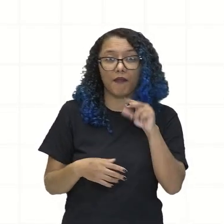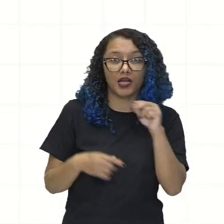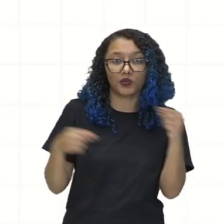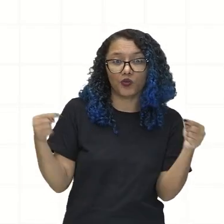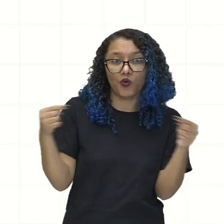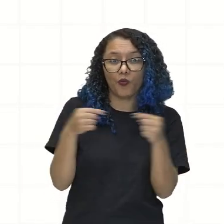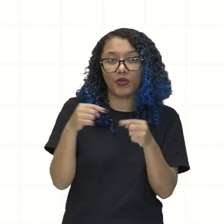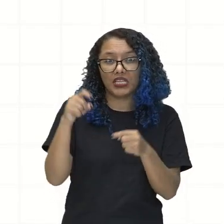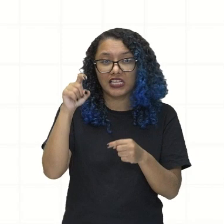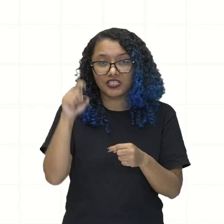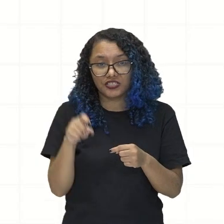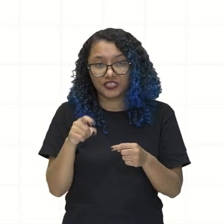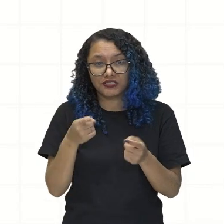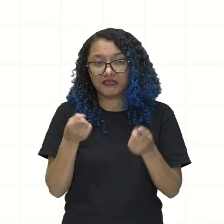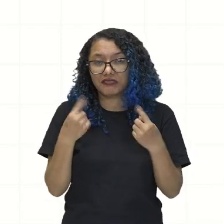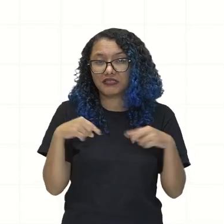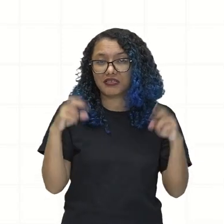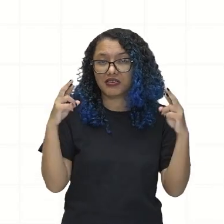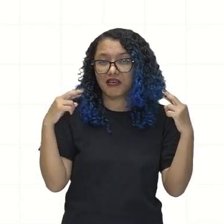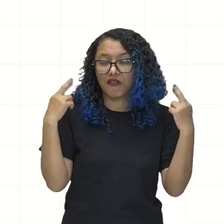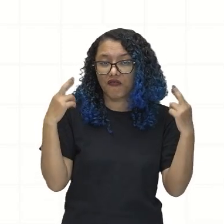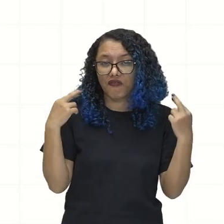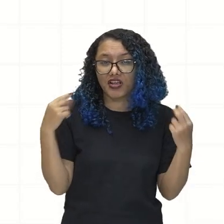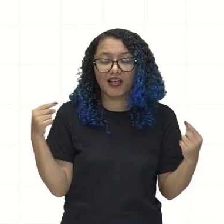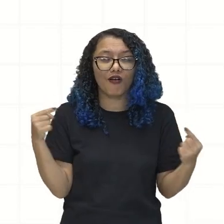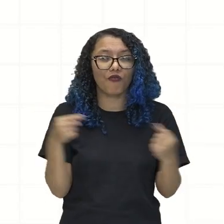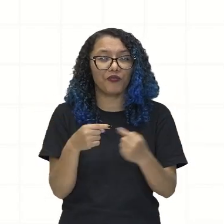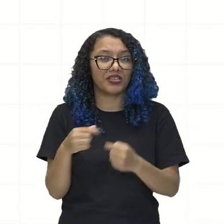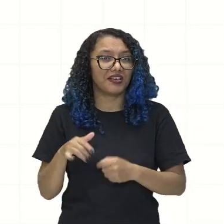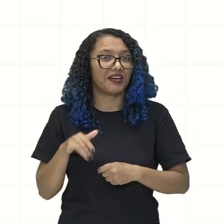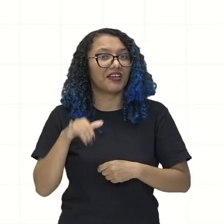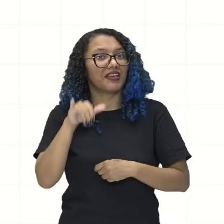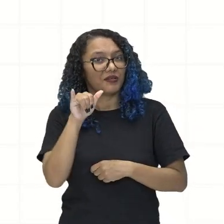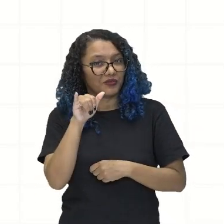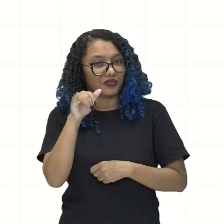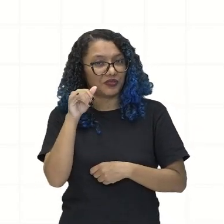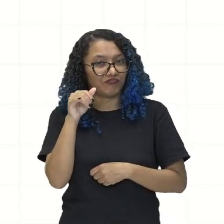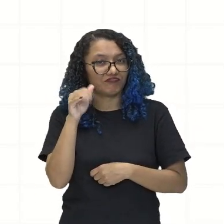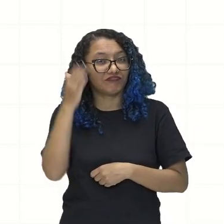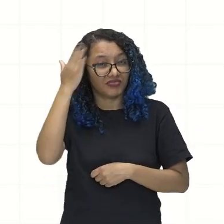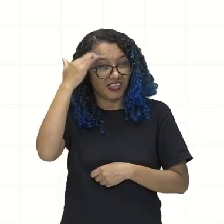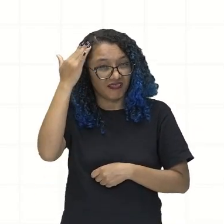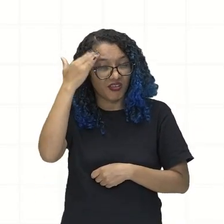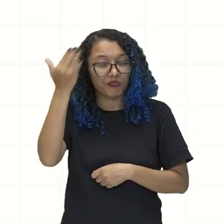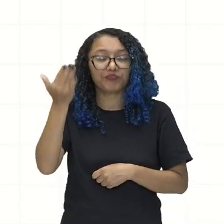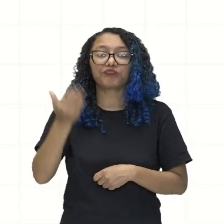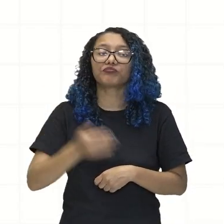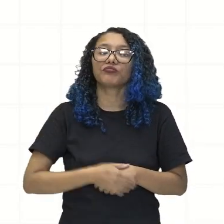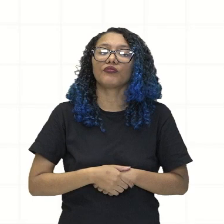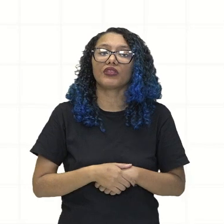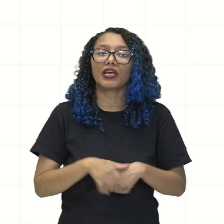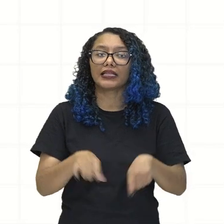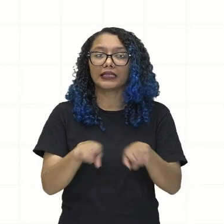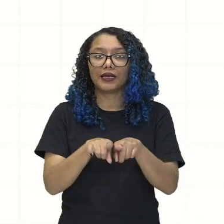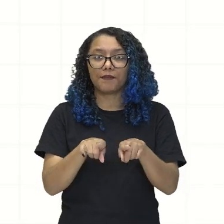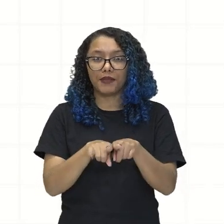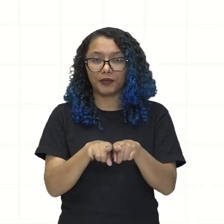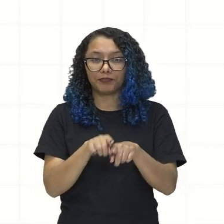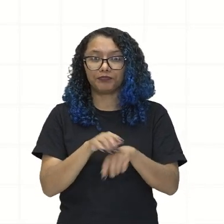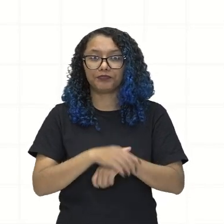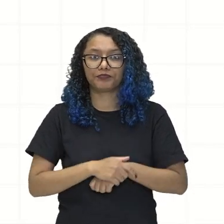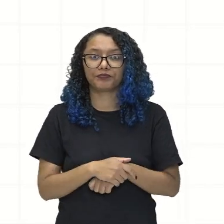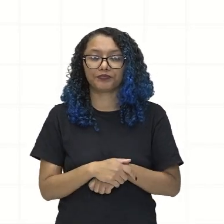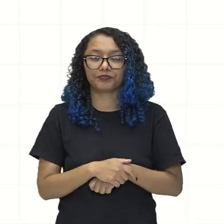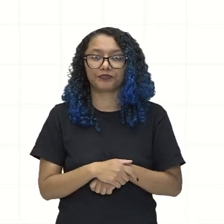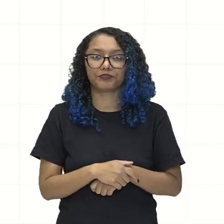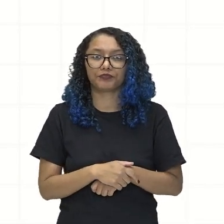chamou ovelhas de Y. Aí, lendo ainda a situação, né, ele diz o seguinte, ó,